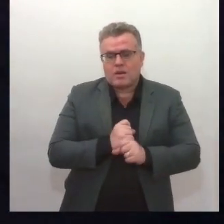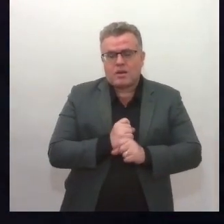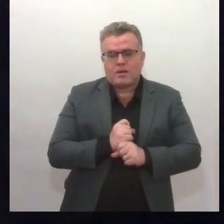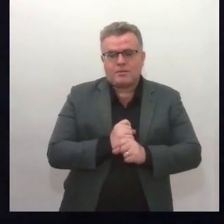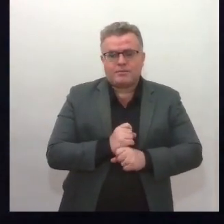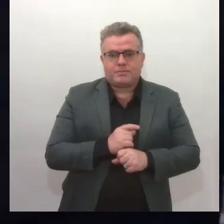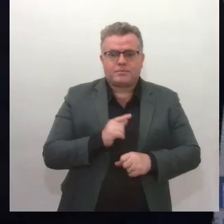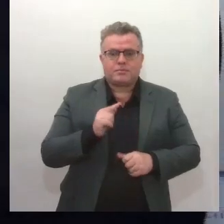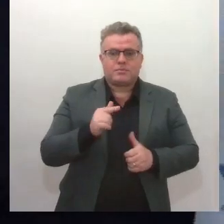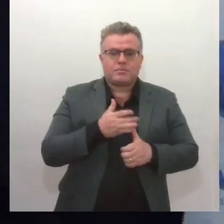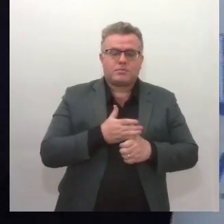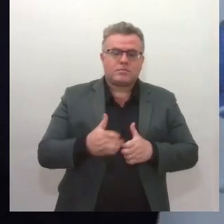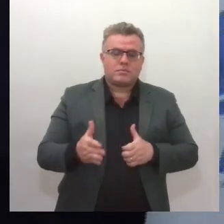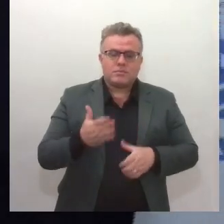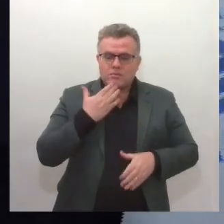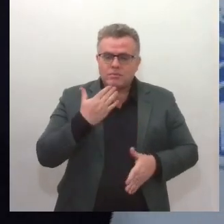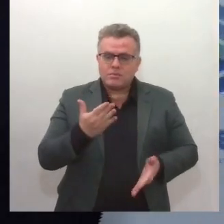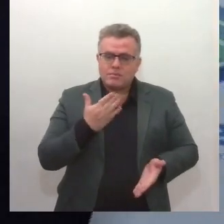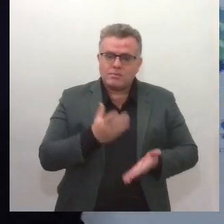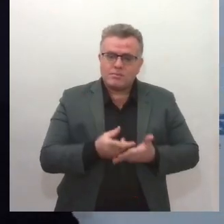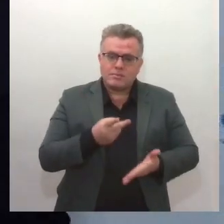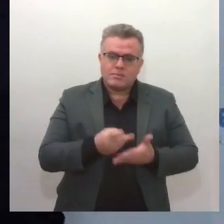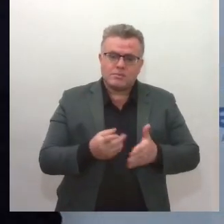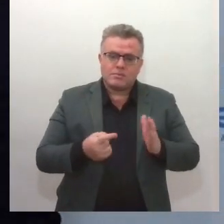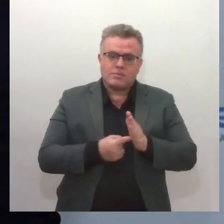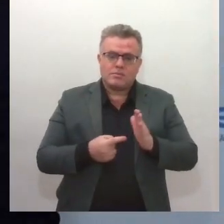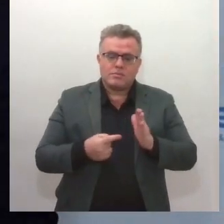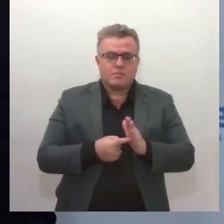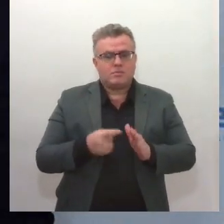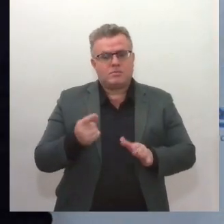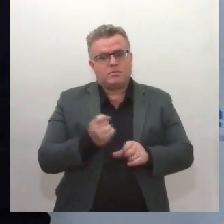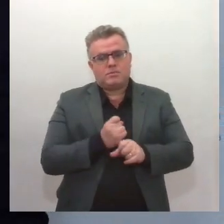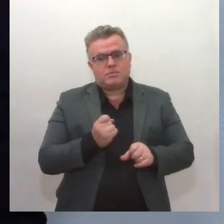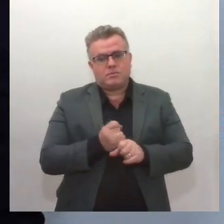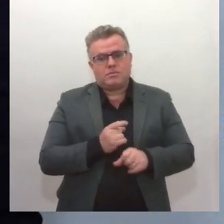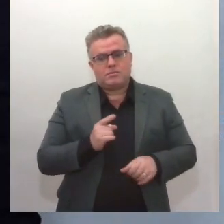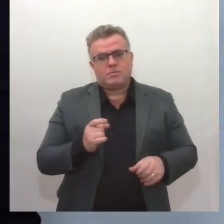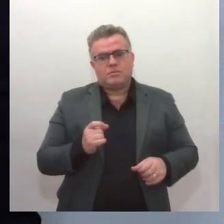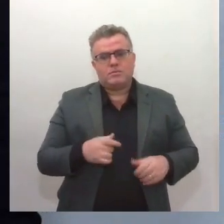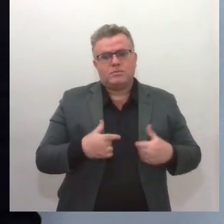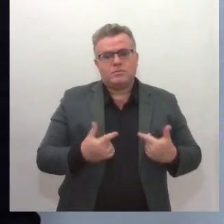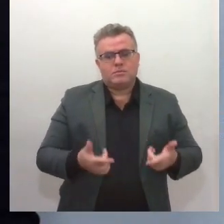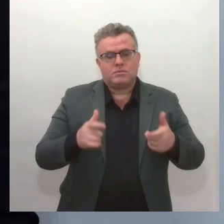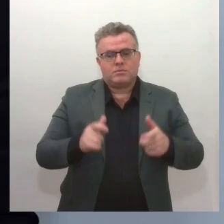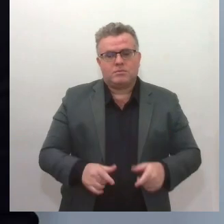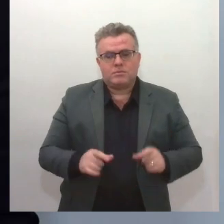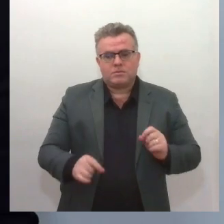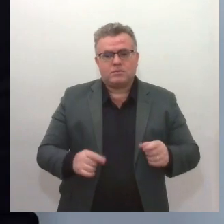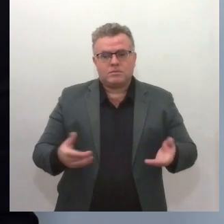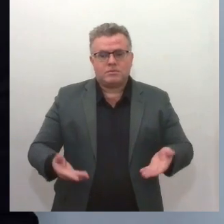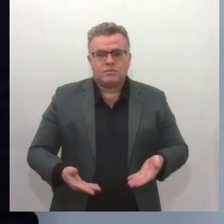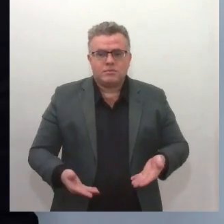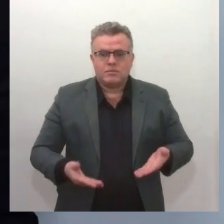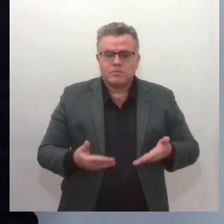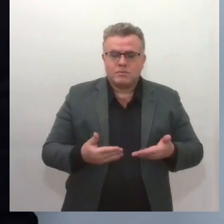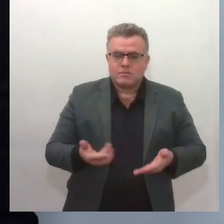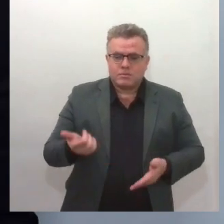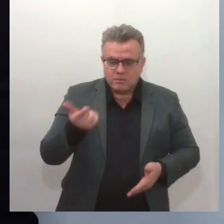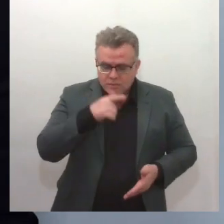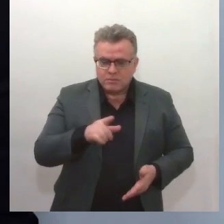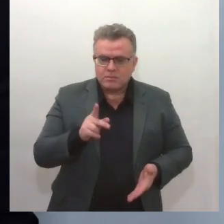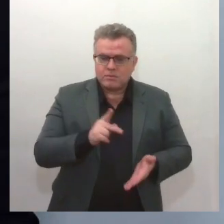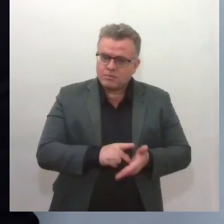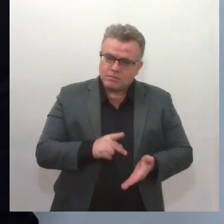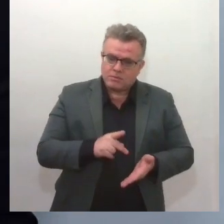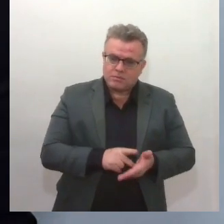sempre fazendo essa indicação para a reforma dessa escola e a construção dessa quadra. E só agora foi concretizada agora no governo Fábio. Então, tinha